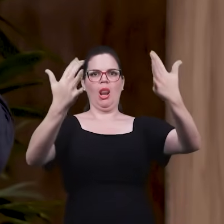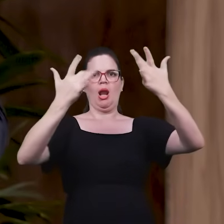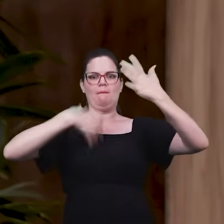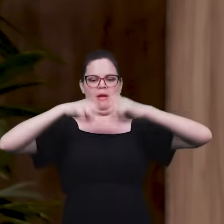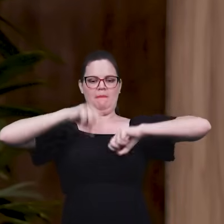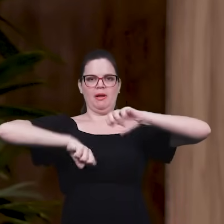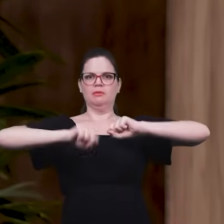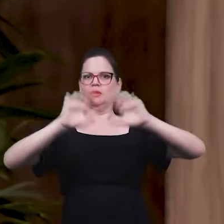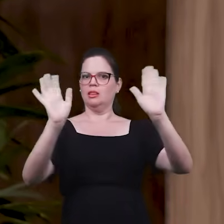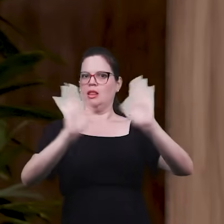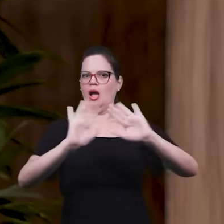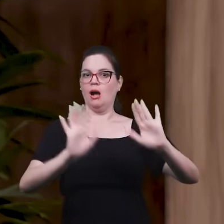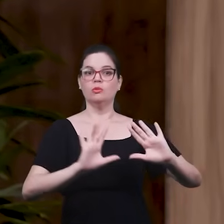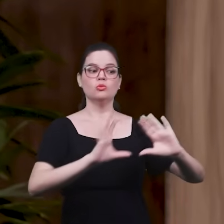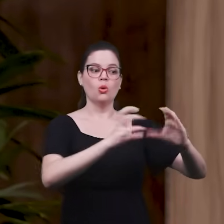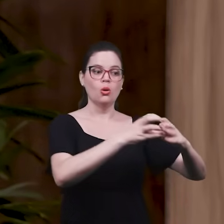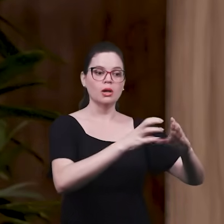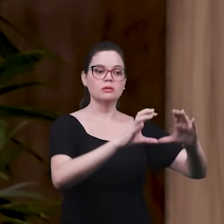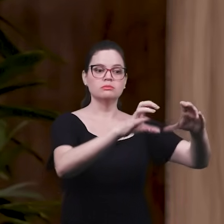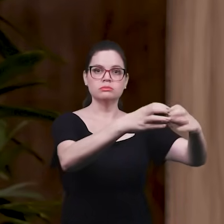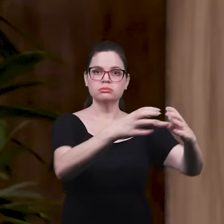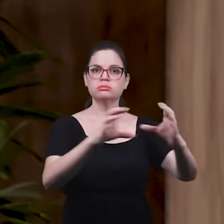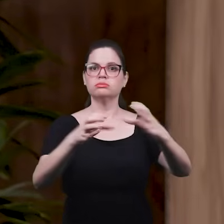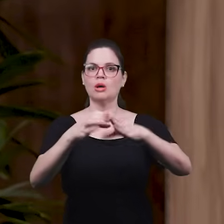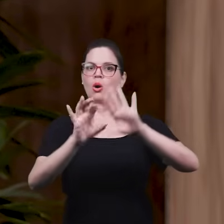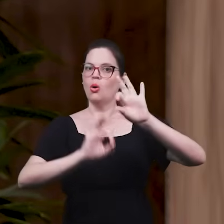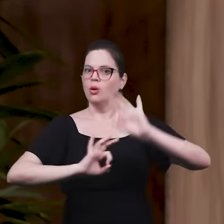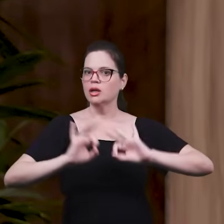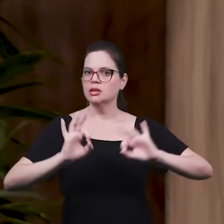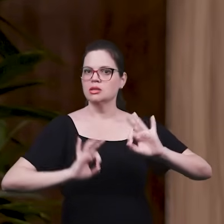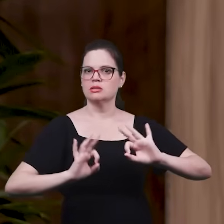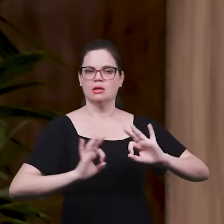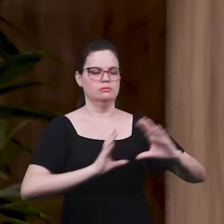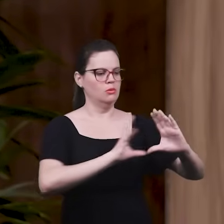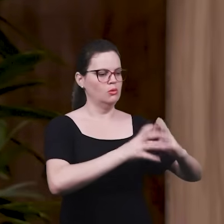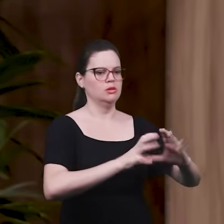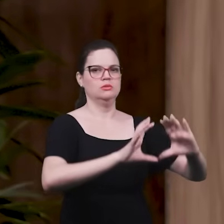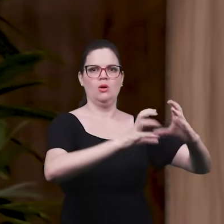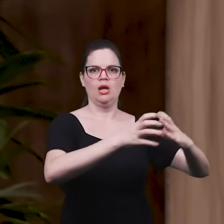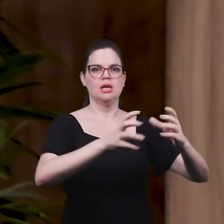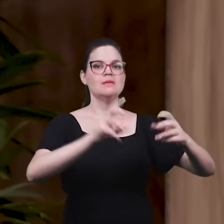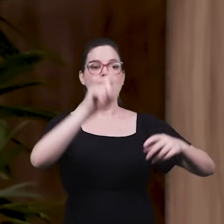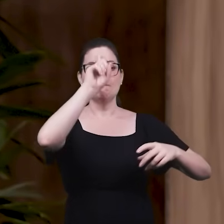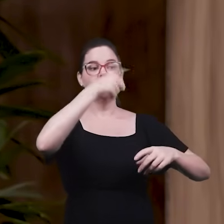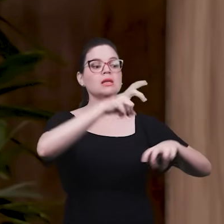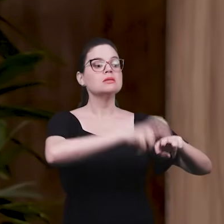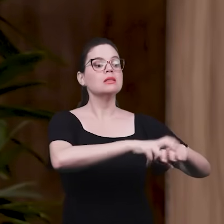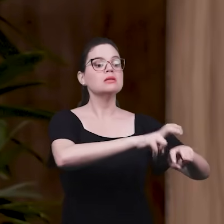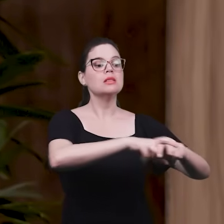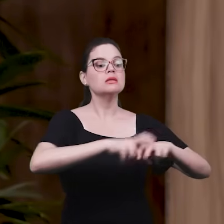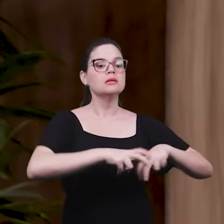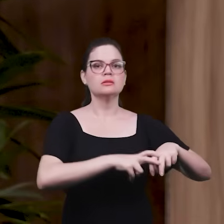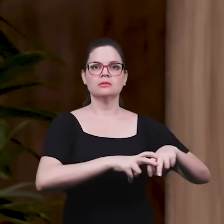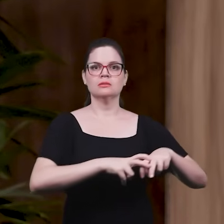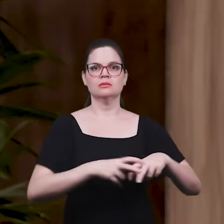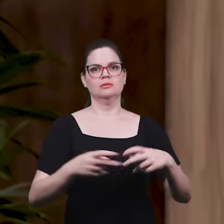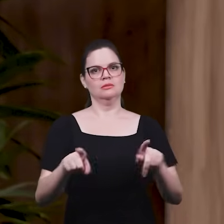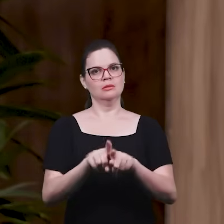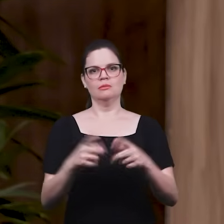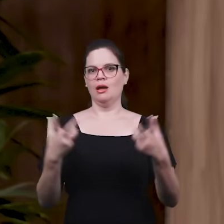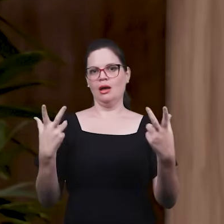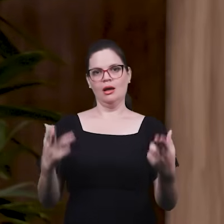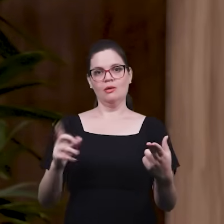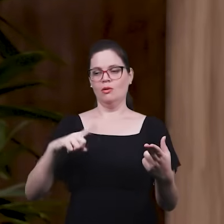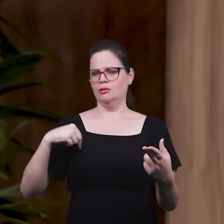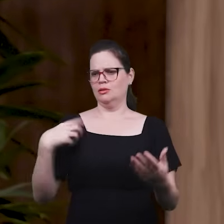multidão, mostrando governo e organização. Então, os jovens, eles precisam estar